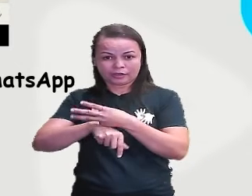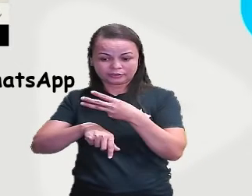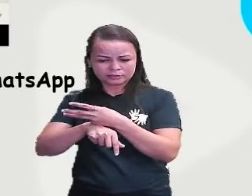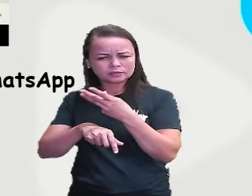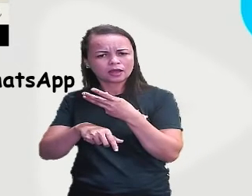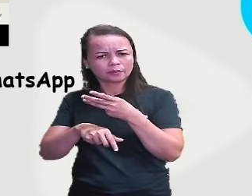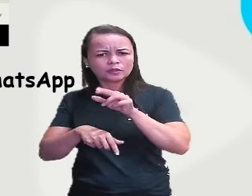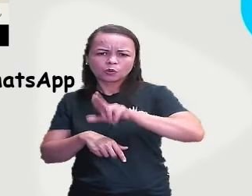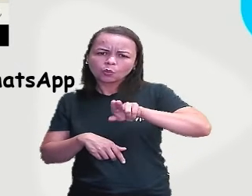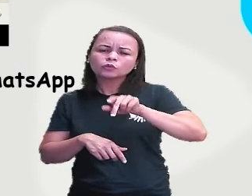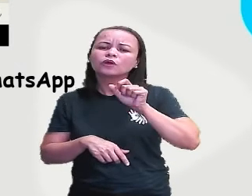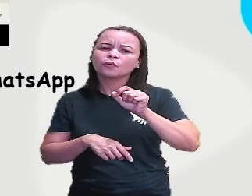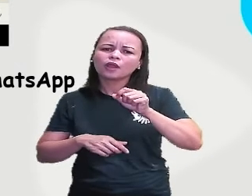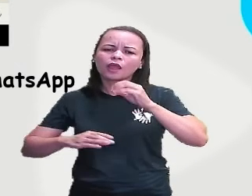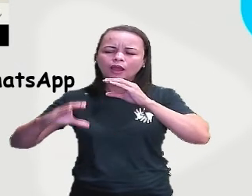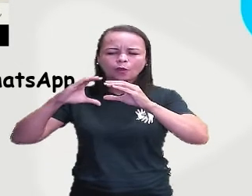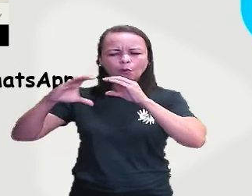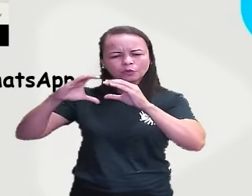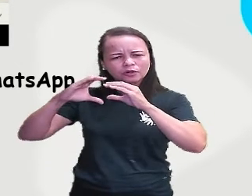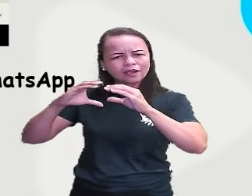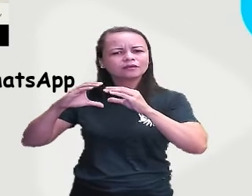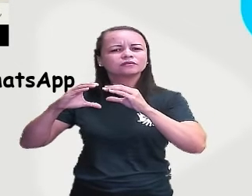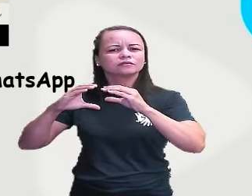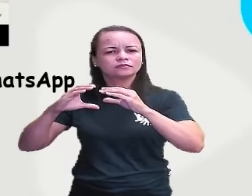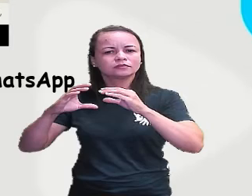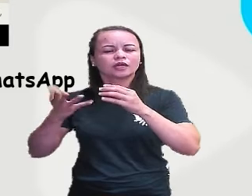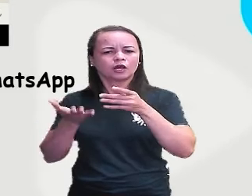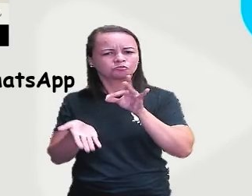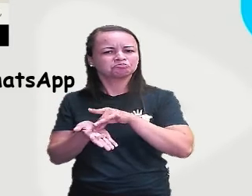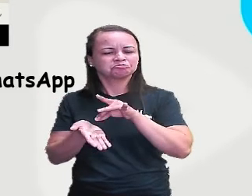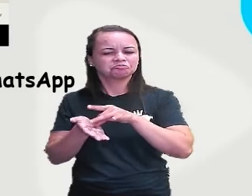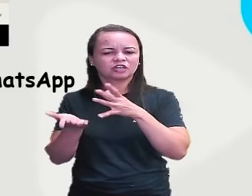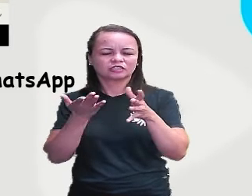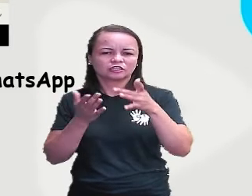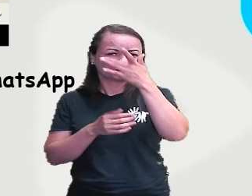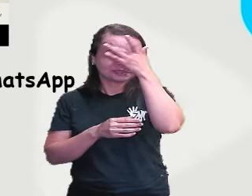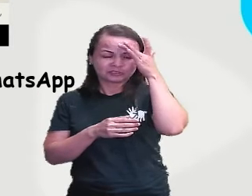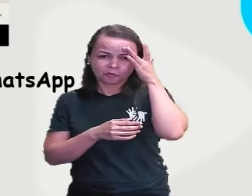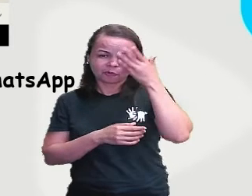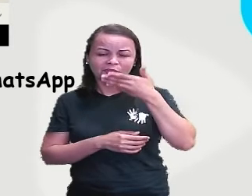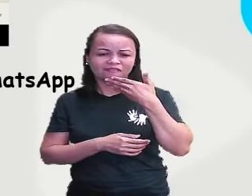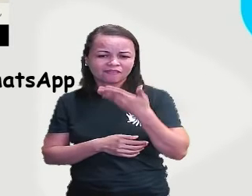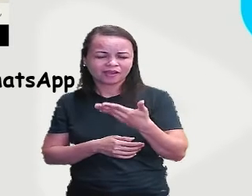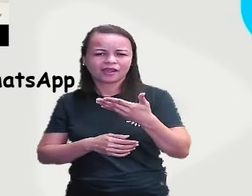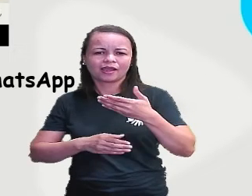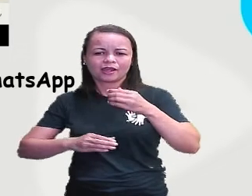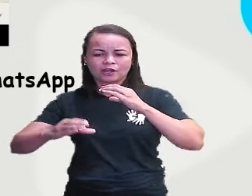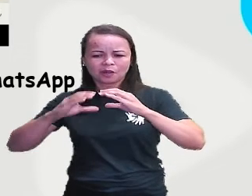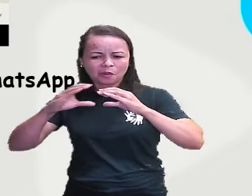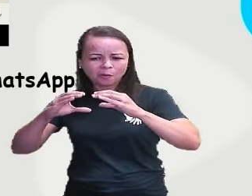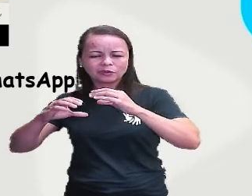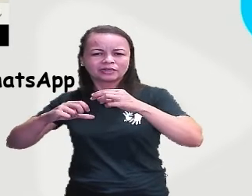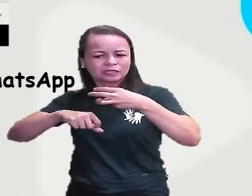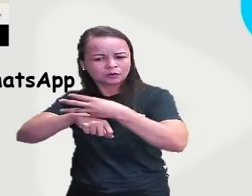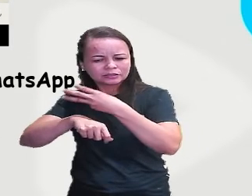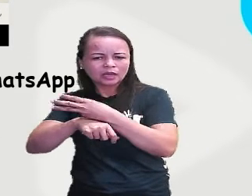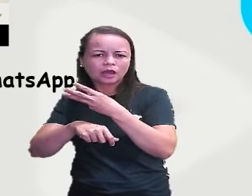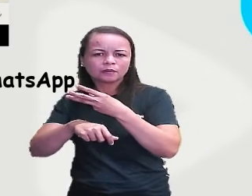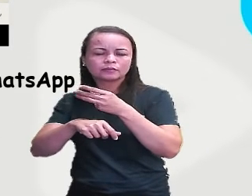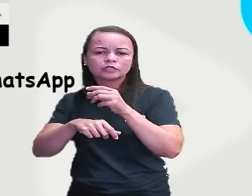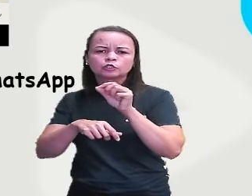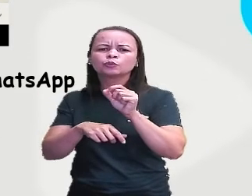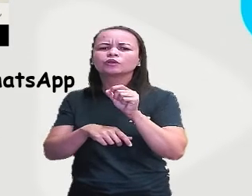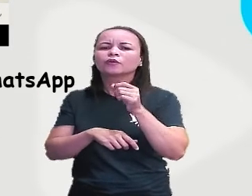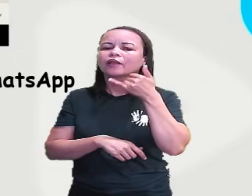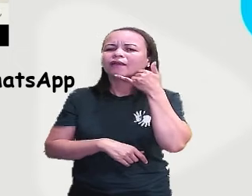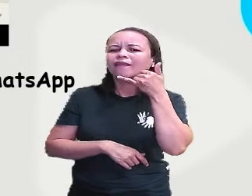se comunicar. Muitas pessoas preferem estar falando ali no WhatsApp bastante rapidamente do que ligar.